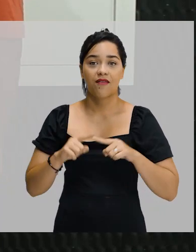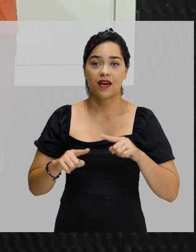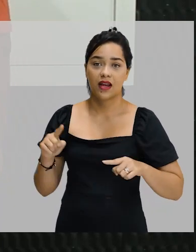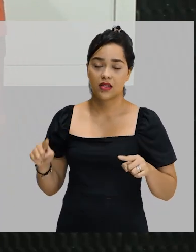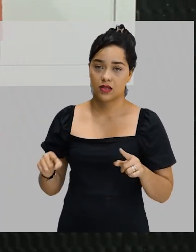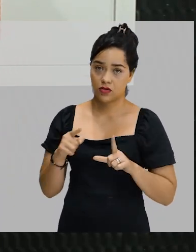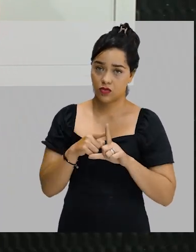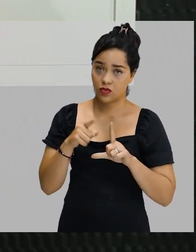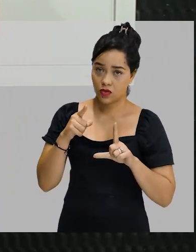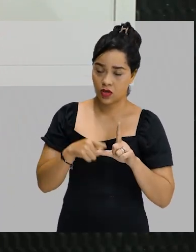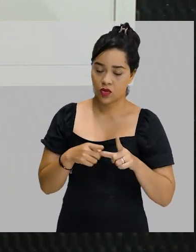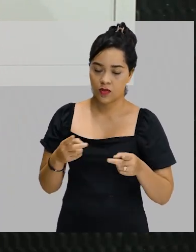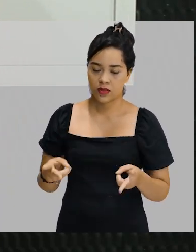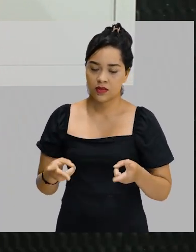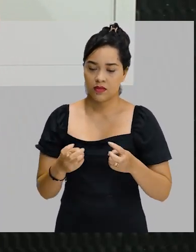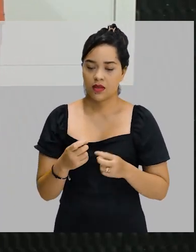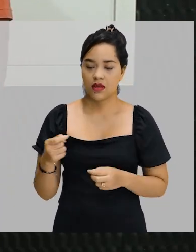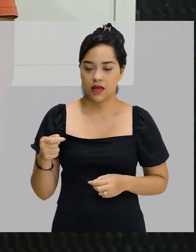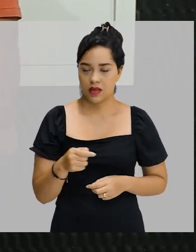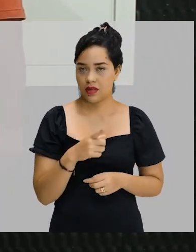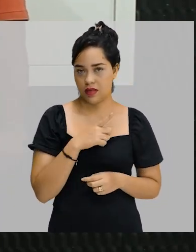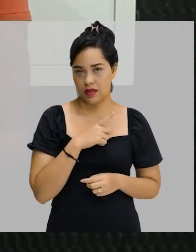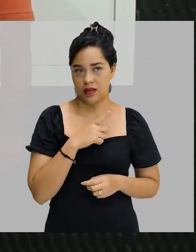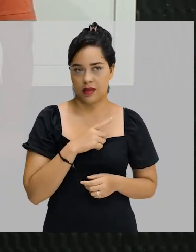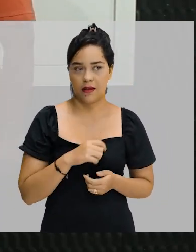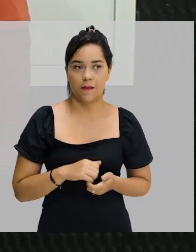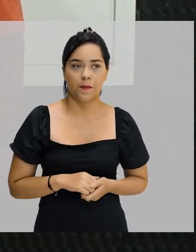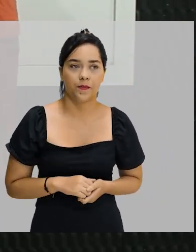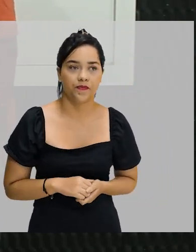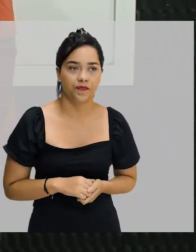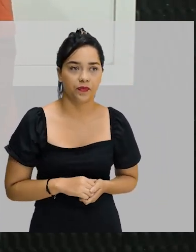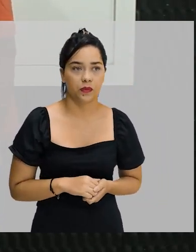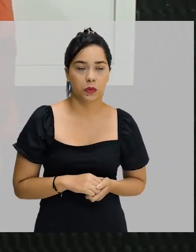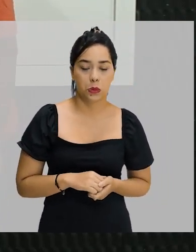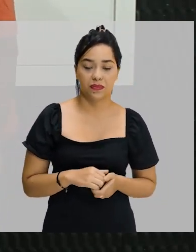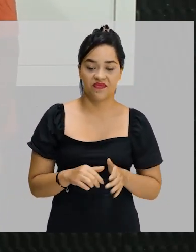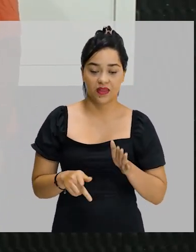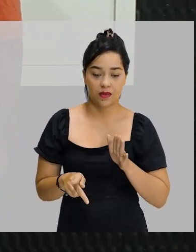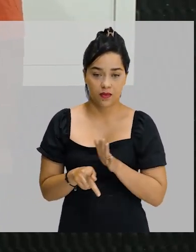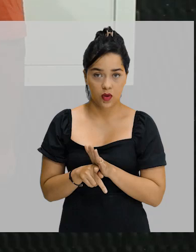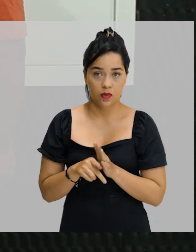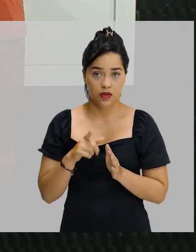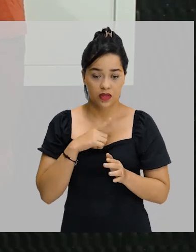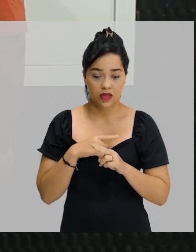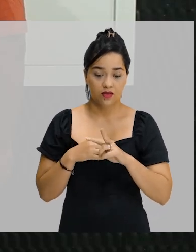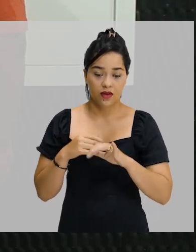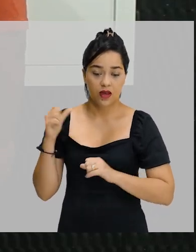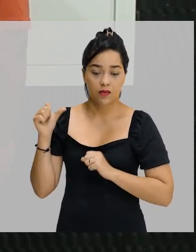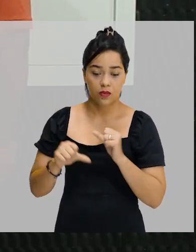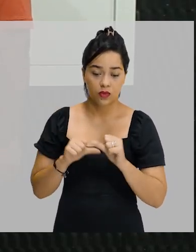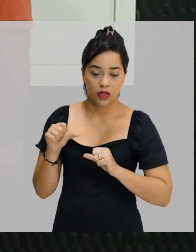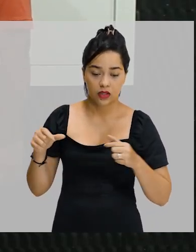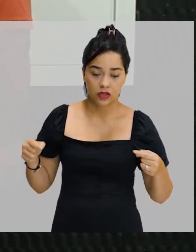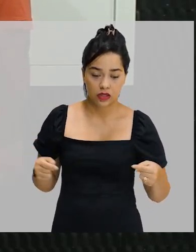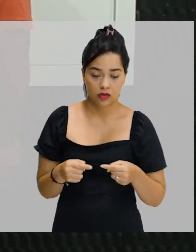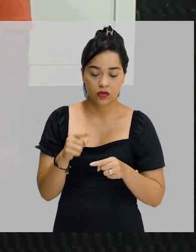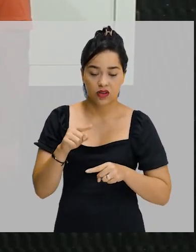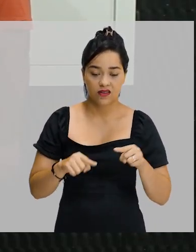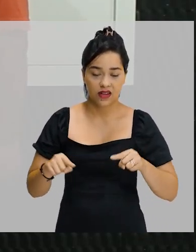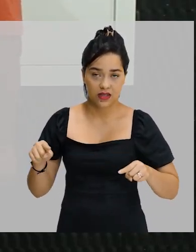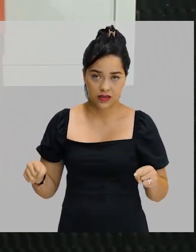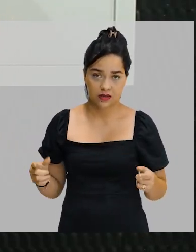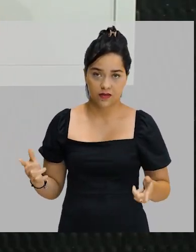ângulo e nós vamos observar essa variação aqui embaixo, tá ok? Vai ser essa deformação aqui que vai mudar de acordo com a variação do